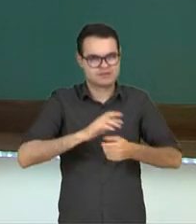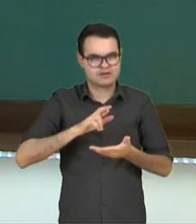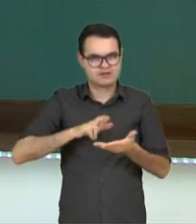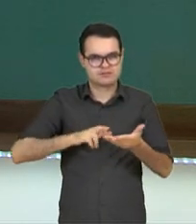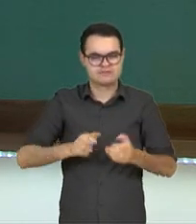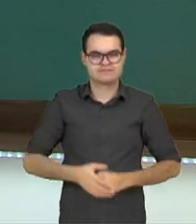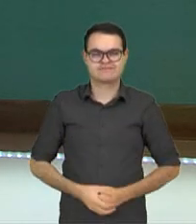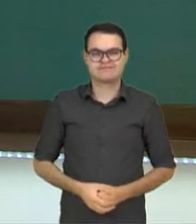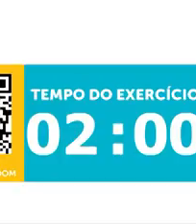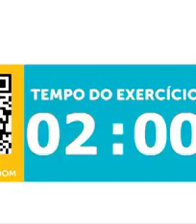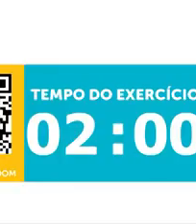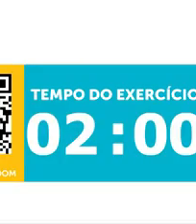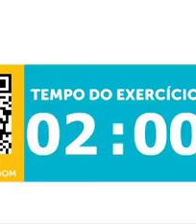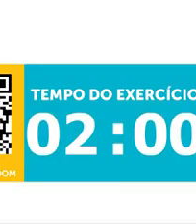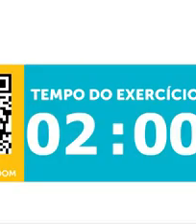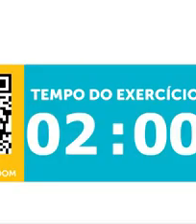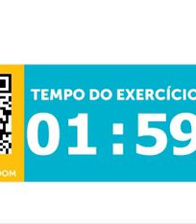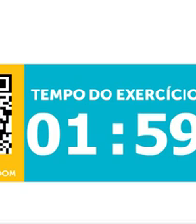essa linguagem.